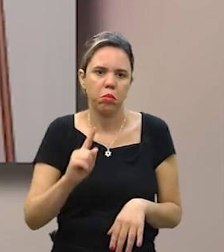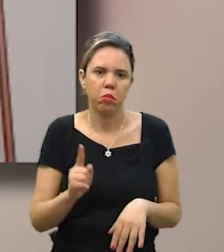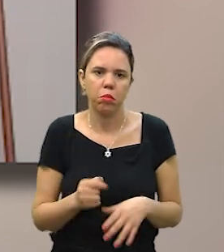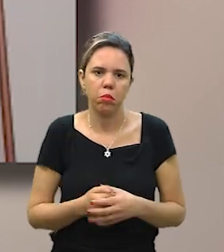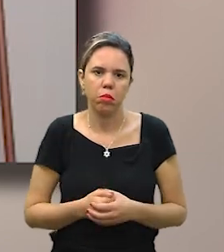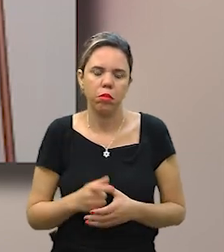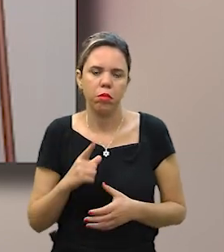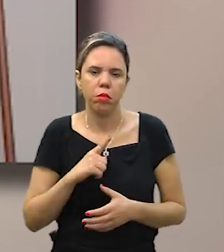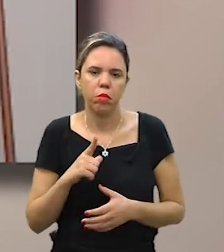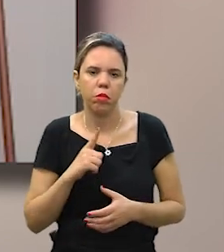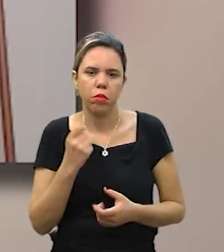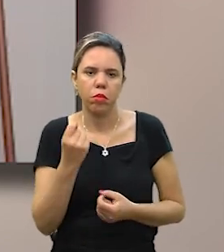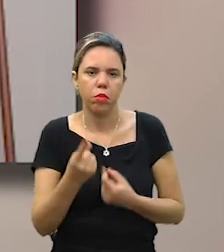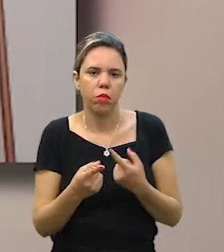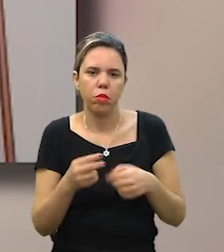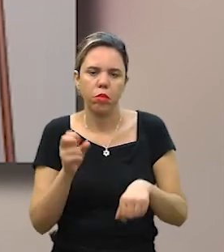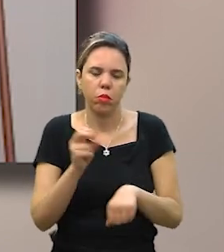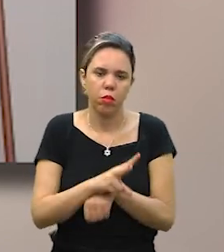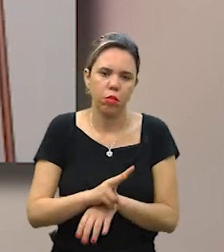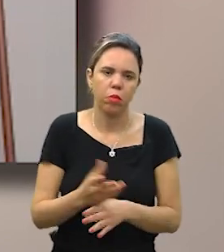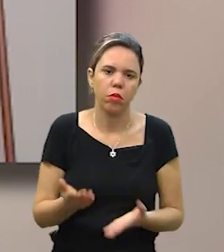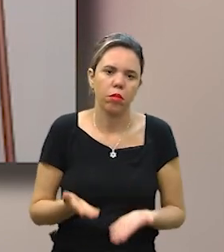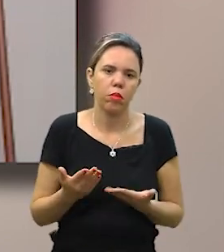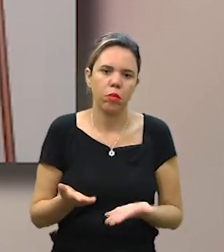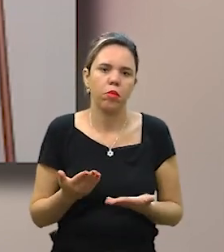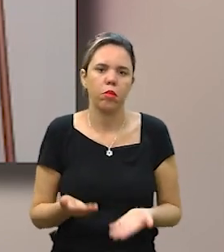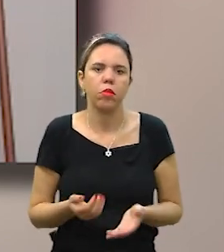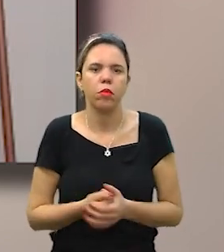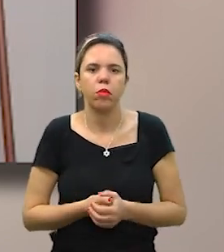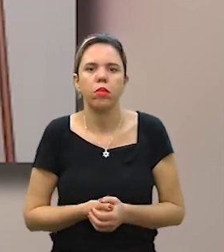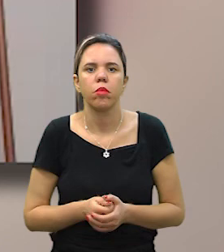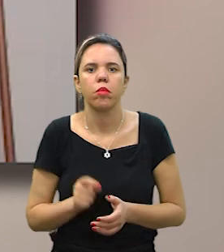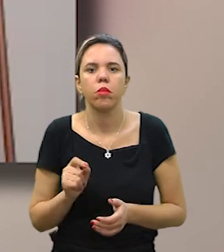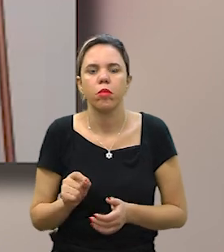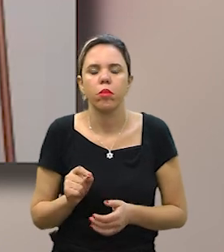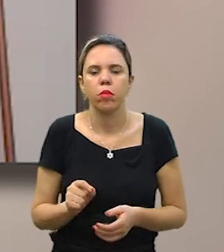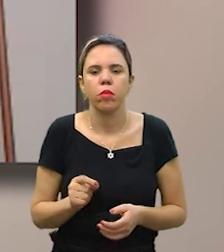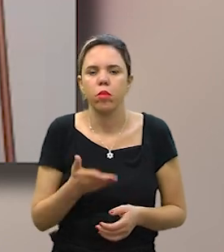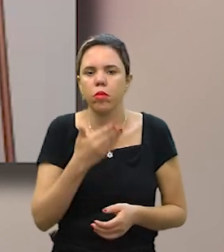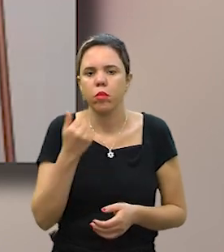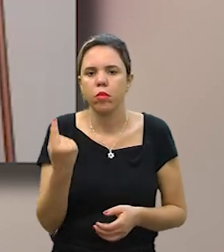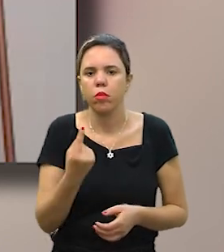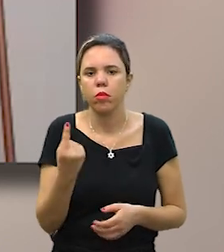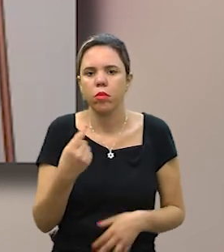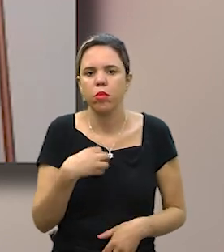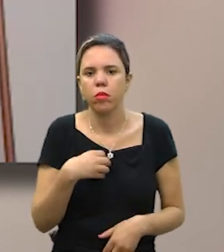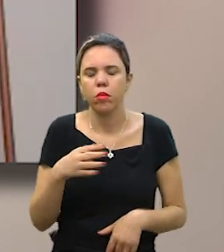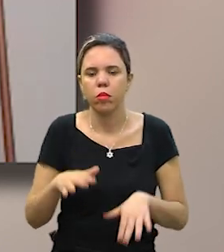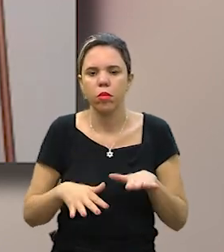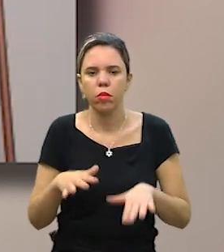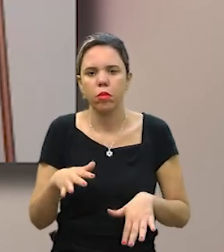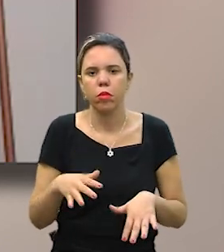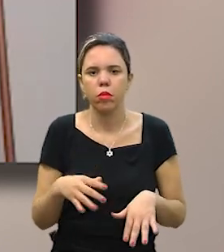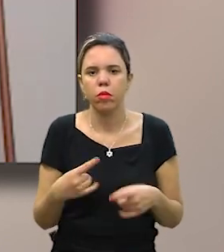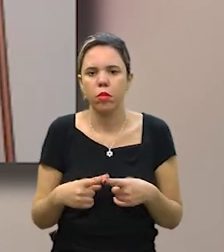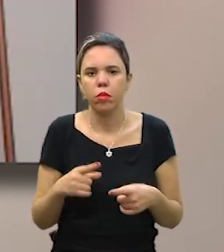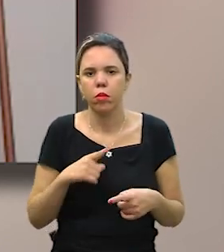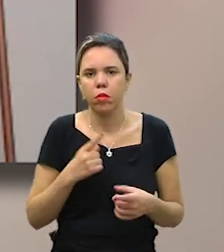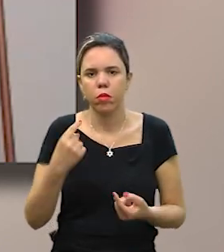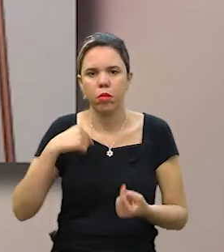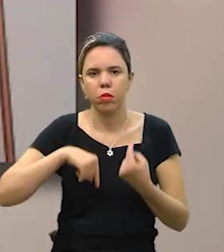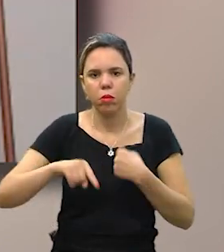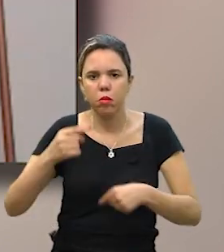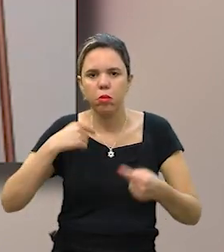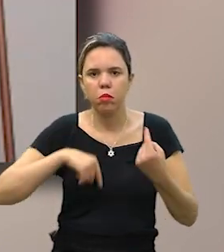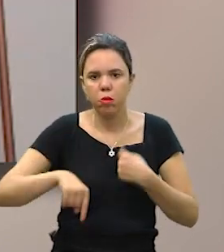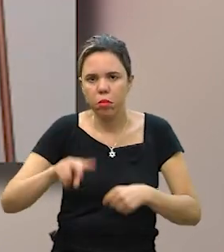grave. Teve ali um quadro viral bem levinho, que melhorou sozinho às vezes, porque ele tem um